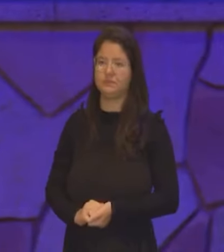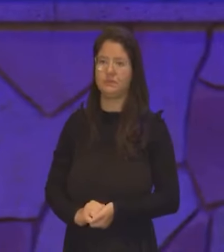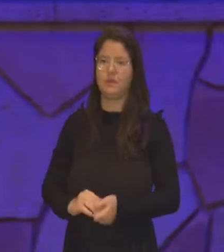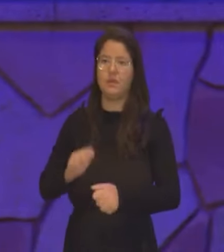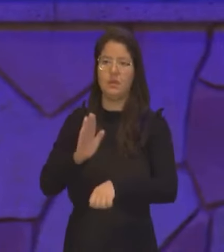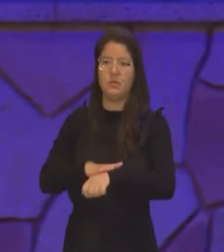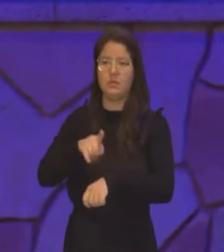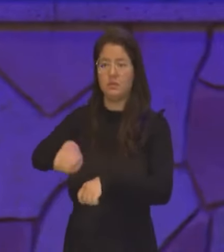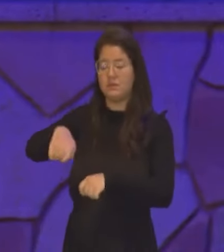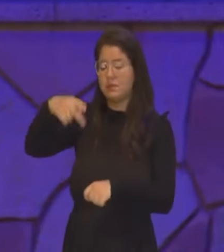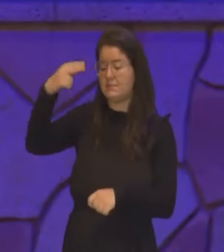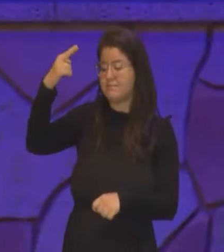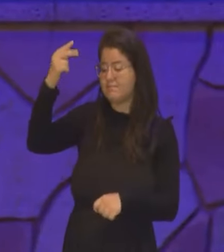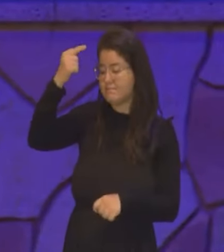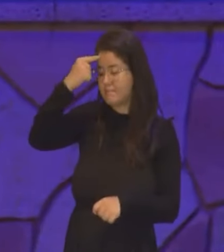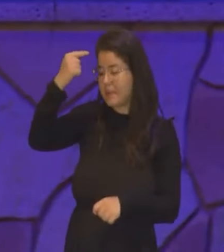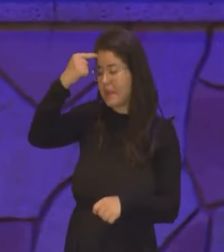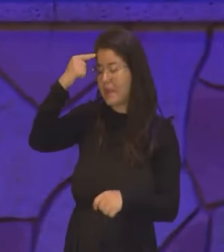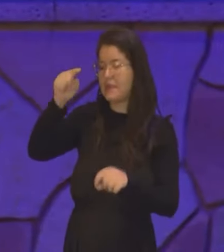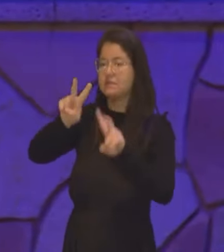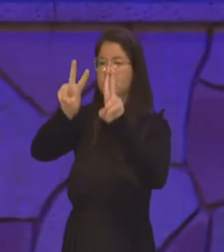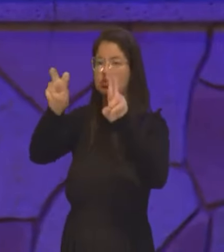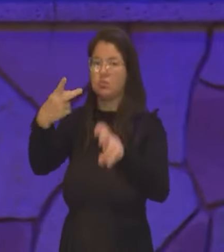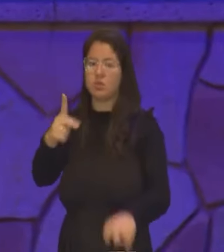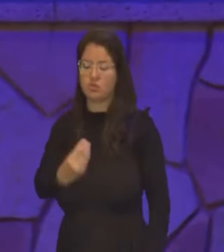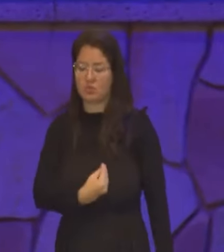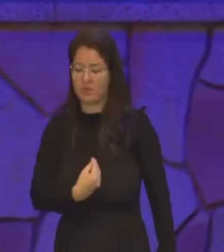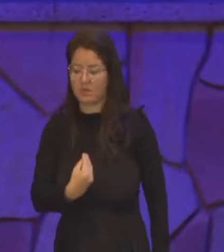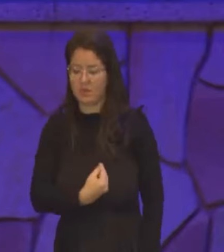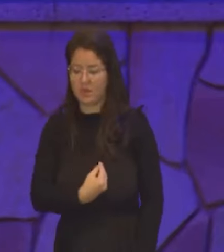Enquanto você medita a respeito da sua vida.